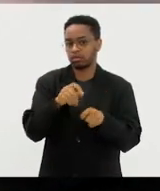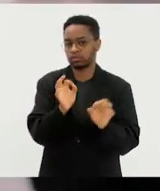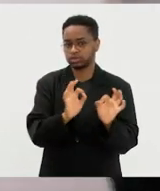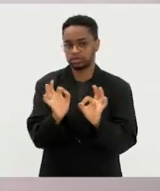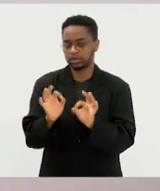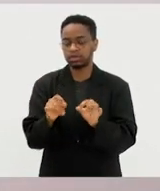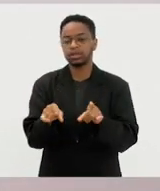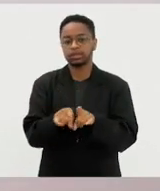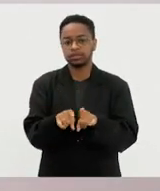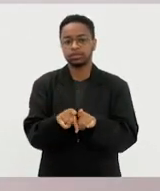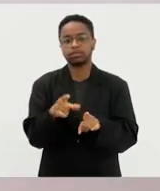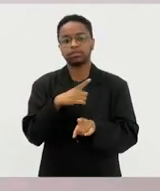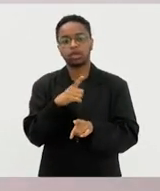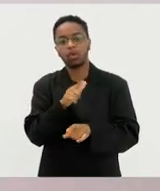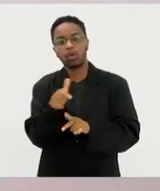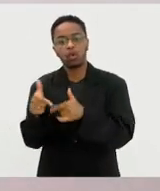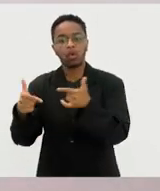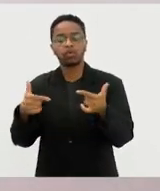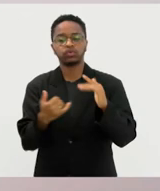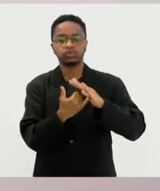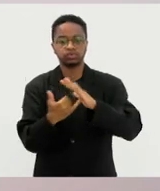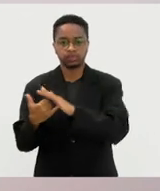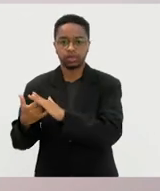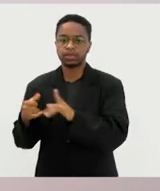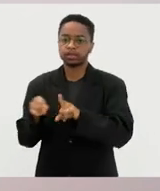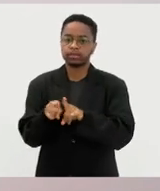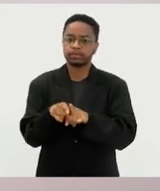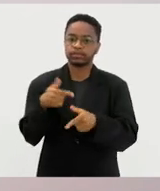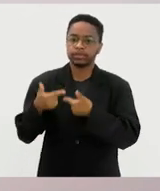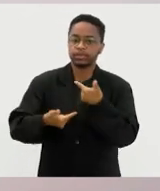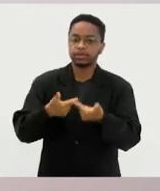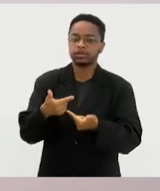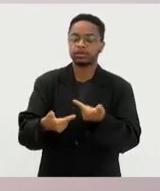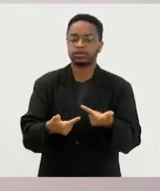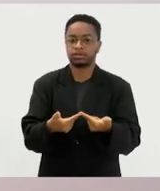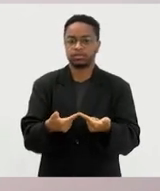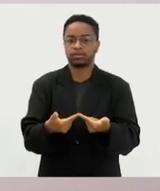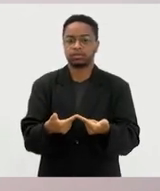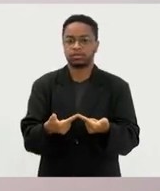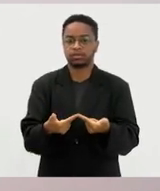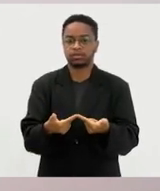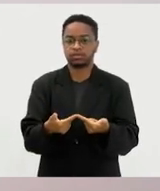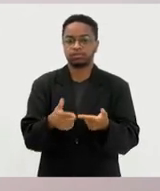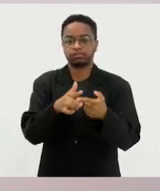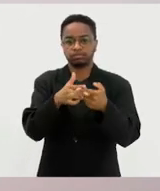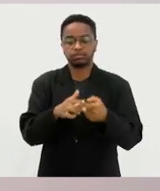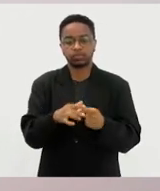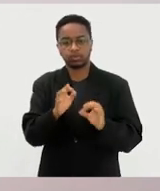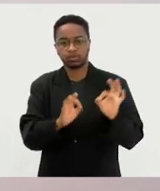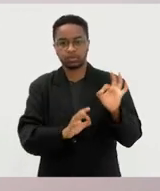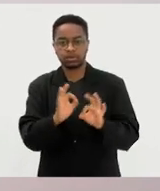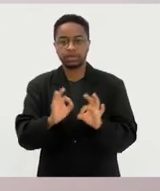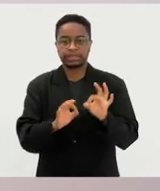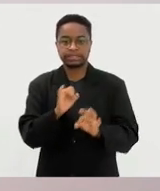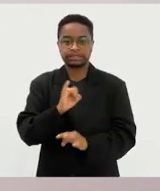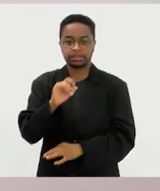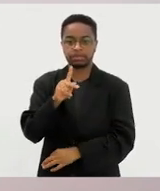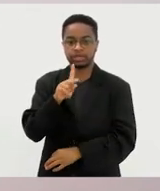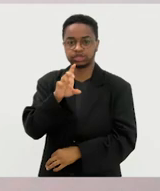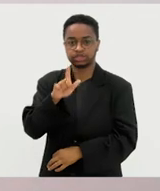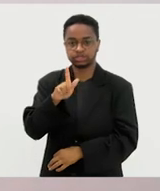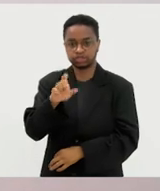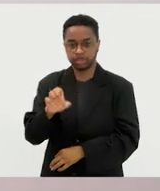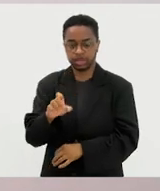outras entidades, outras instâncias e também trabalhando na esfera judicial, caso a PGE, o governador, entenda